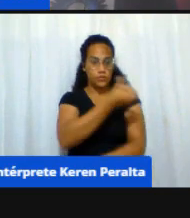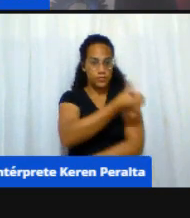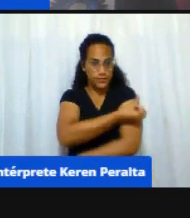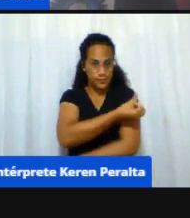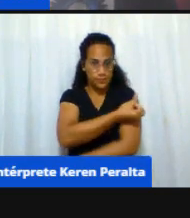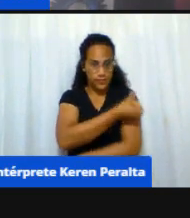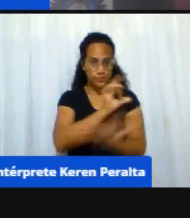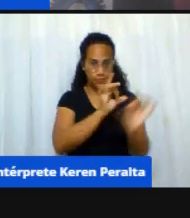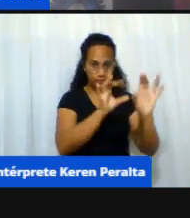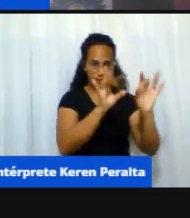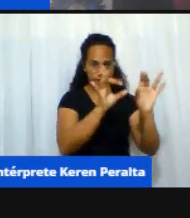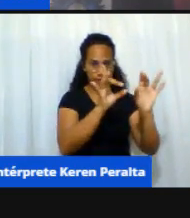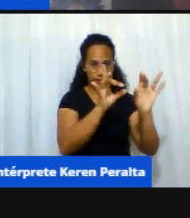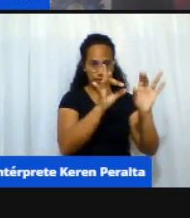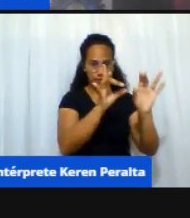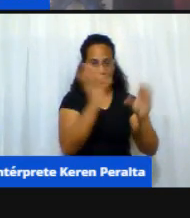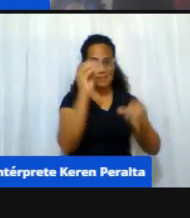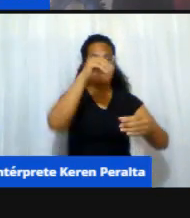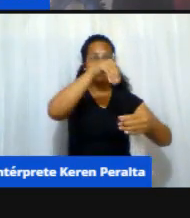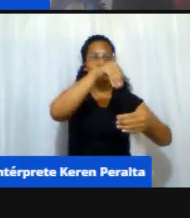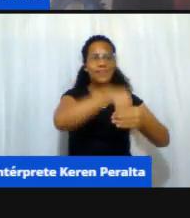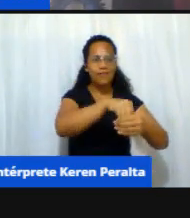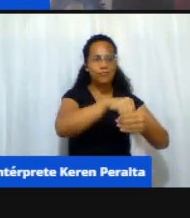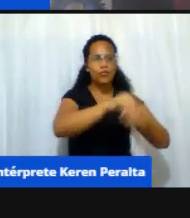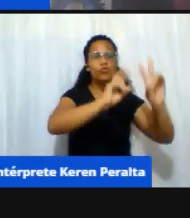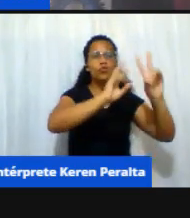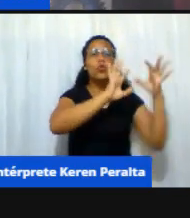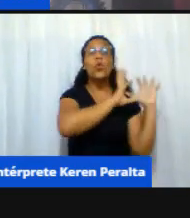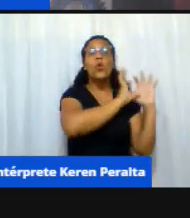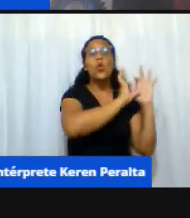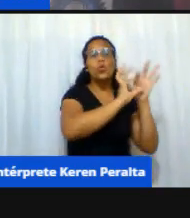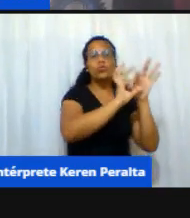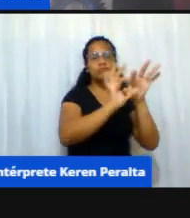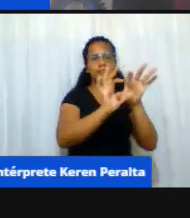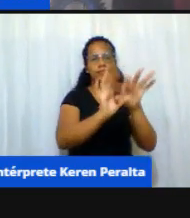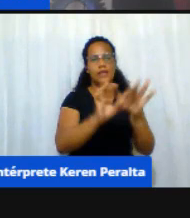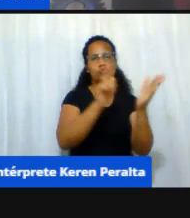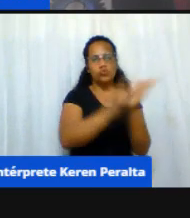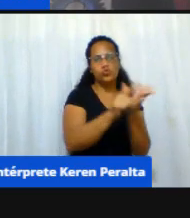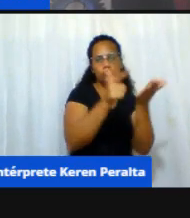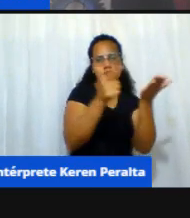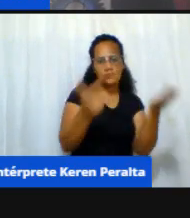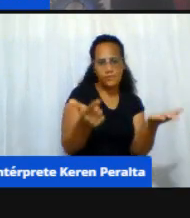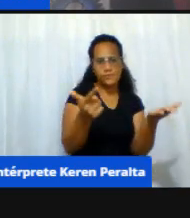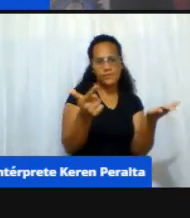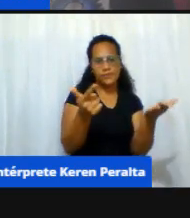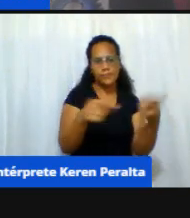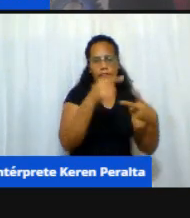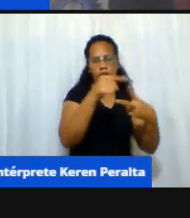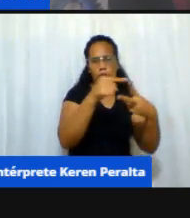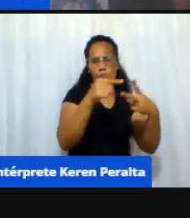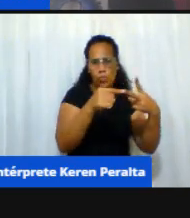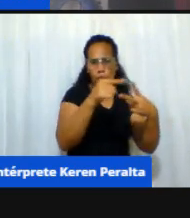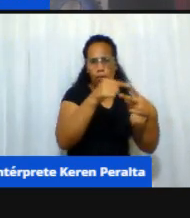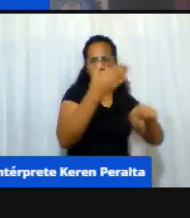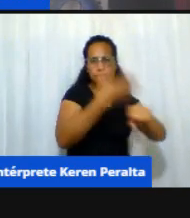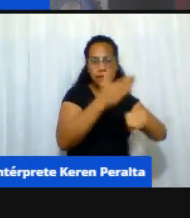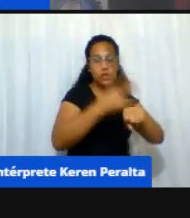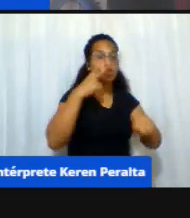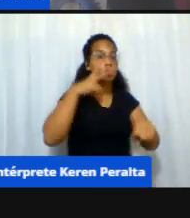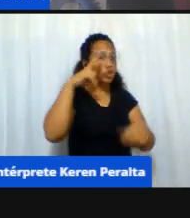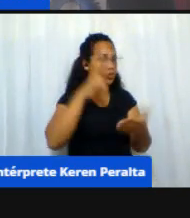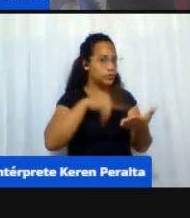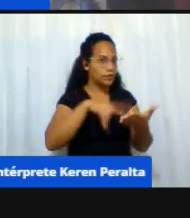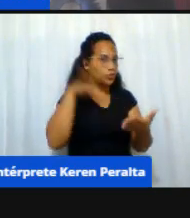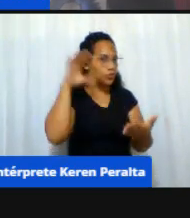ao campo jornalístico midiático, com 2 para a prática de linguagem, leitura e escuta, e as